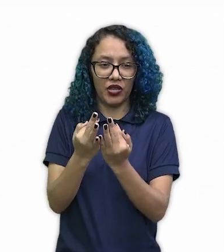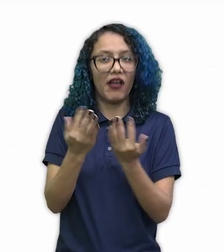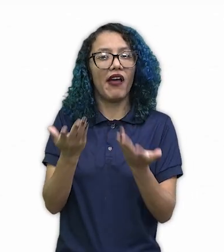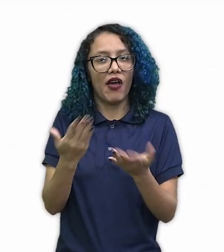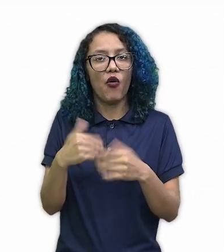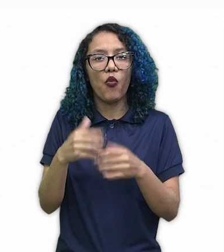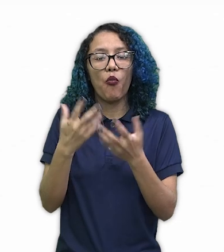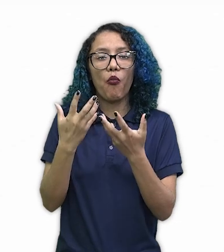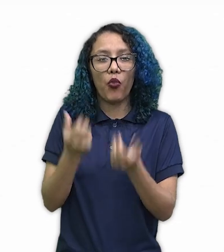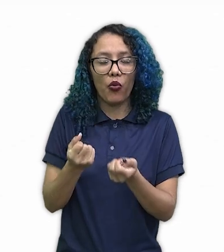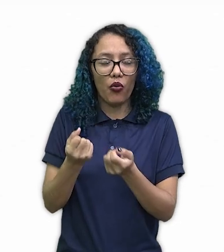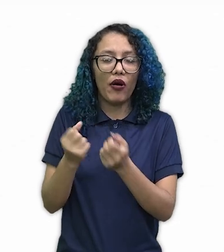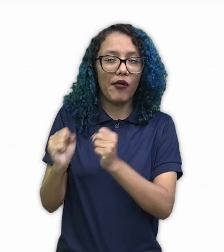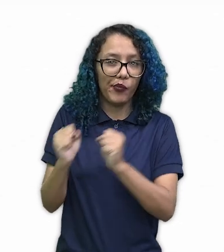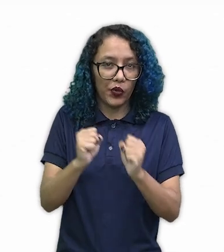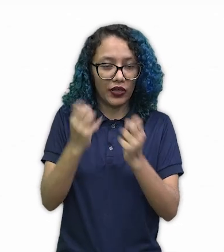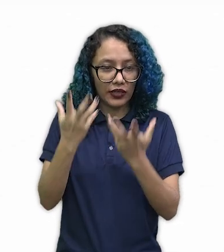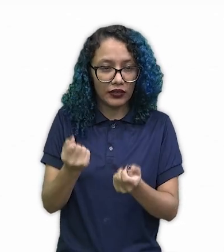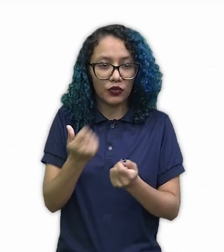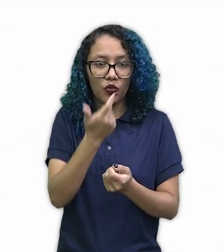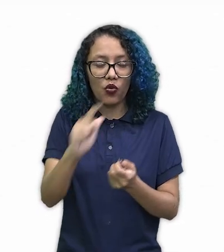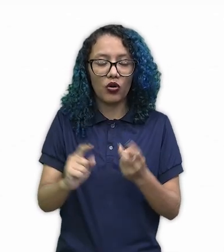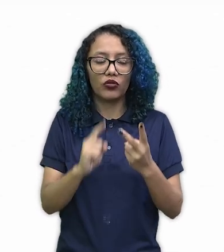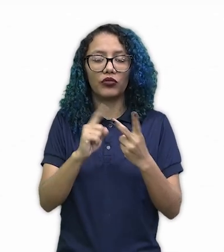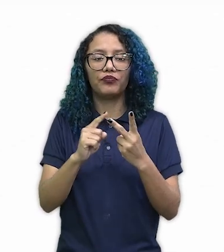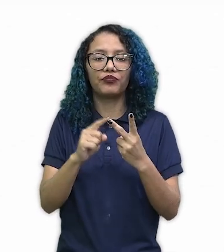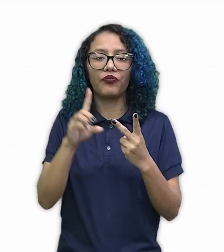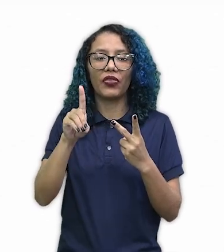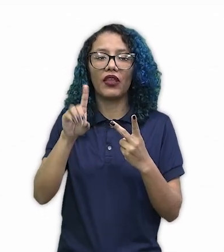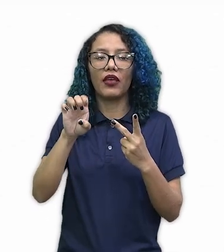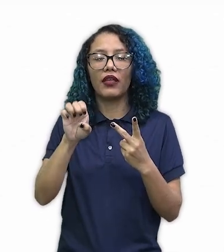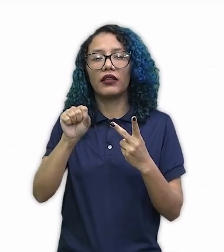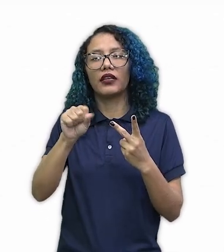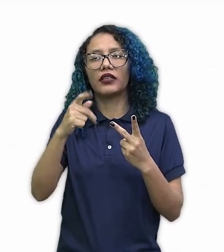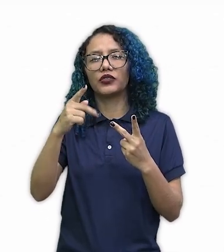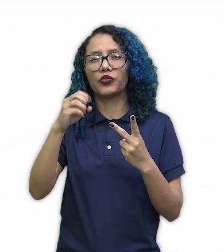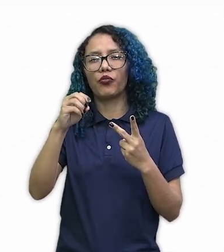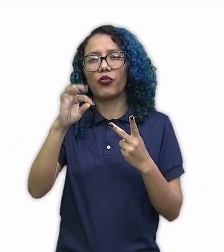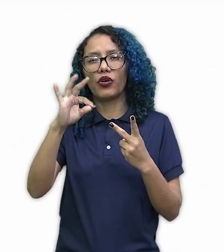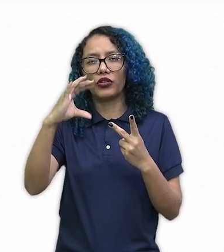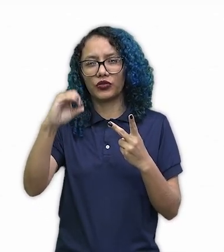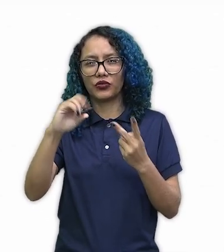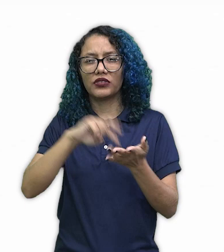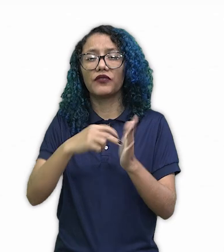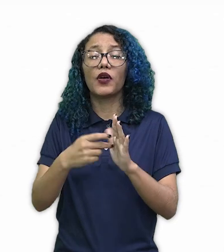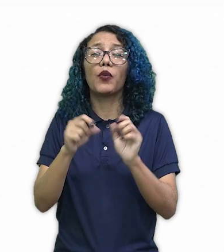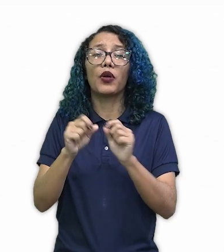é legitimado. Tem o poder despótico, que é aquele poder